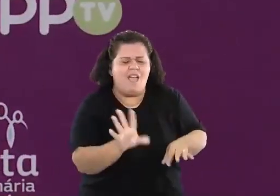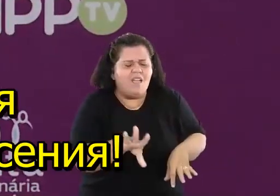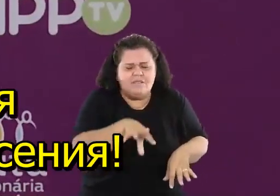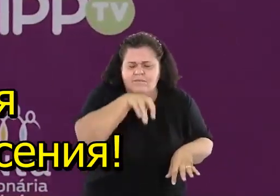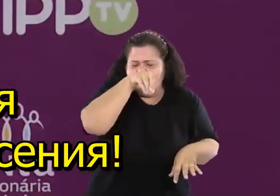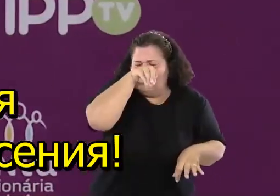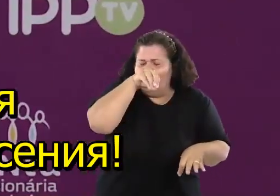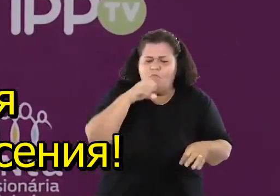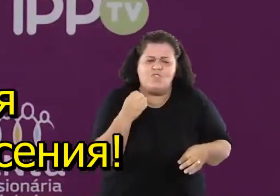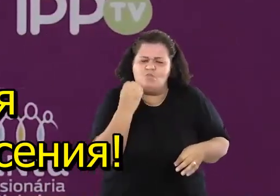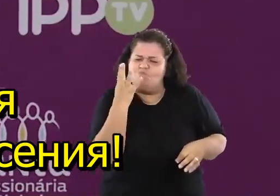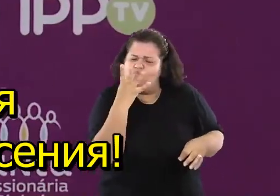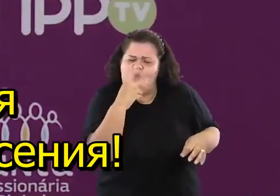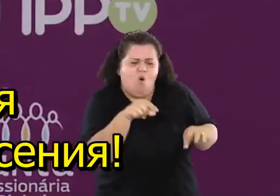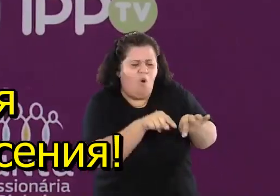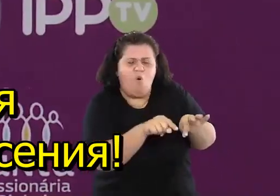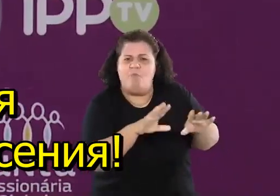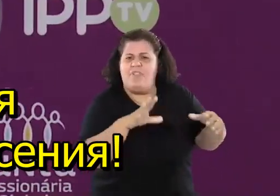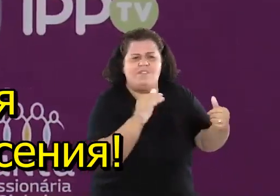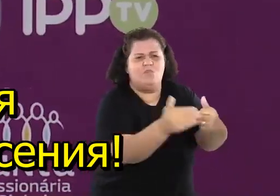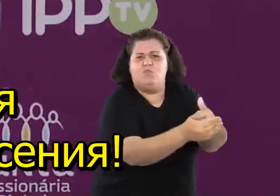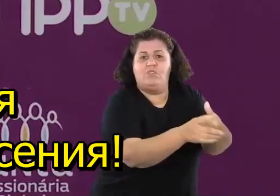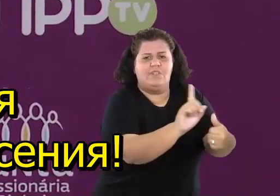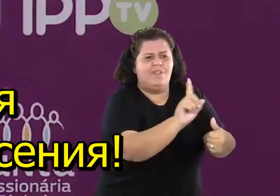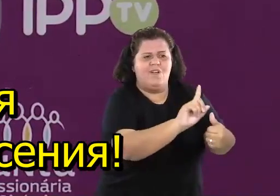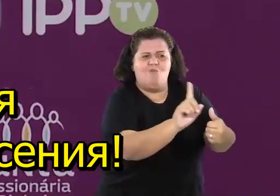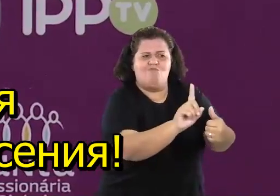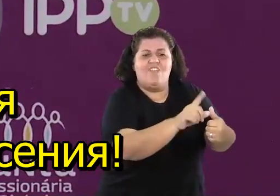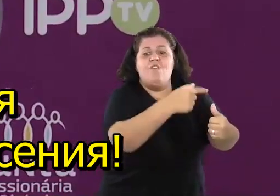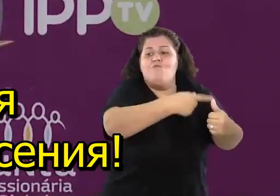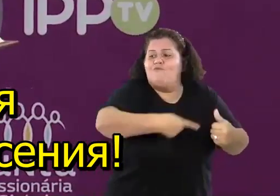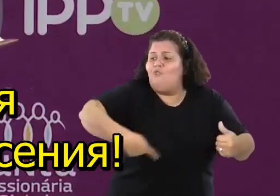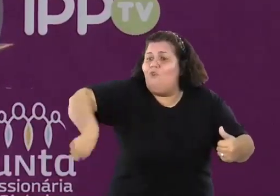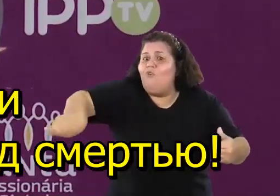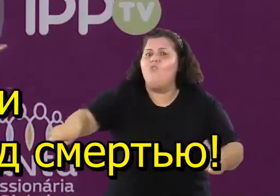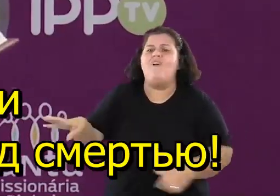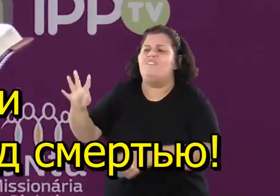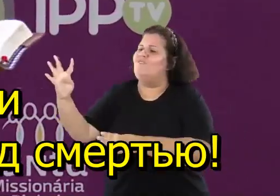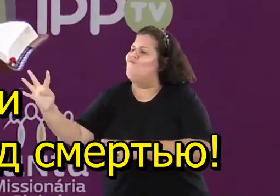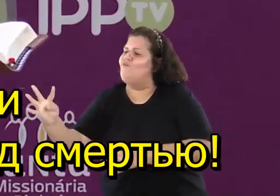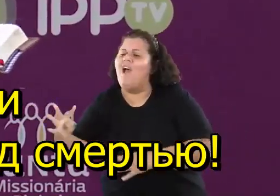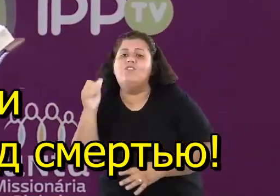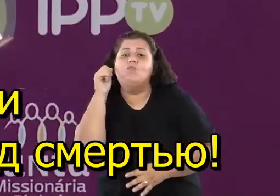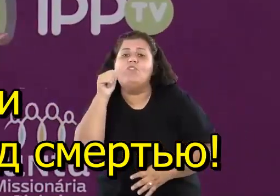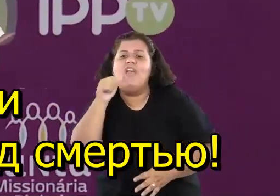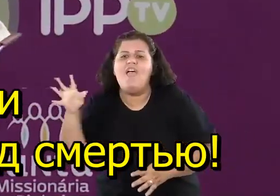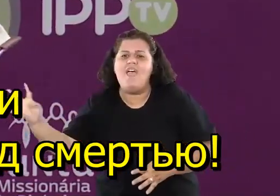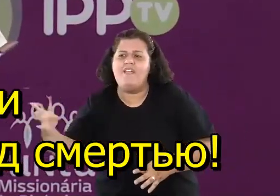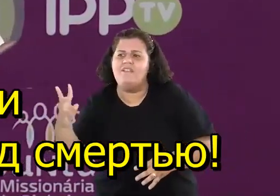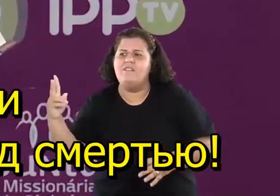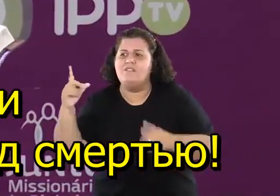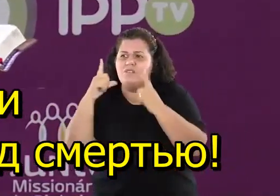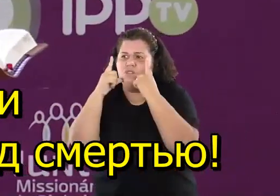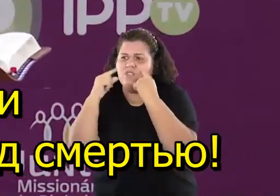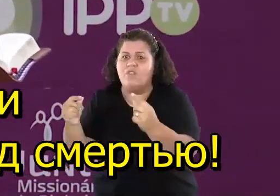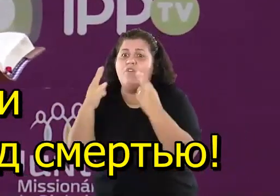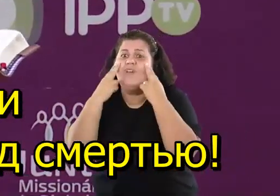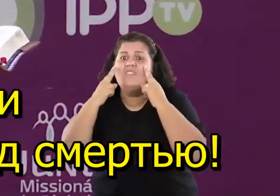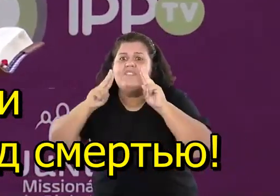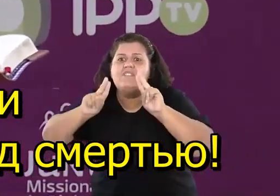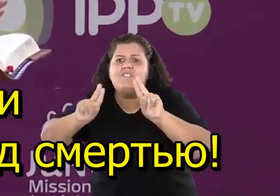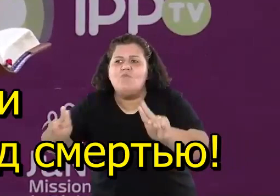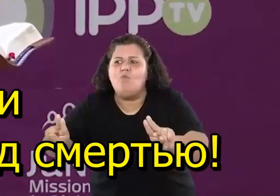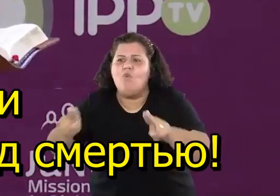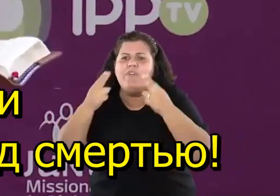mulheres. E estas mulheres são as primeiras testemunhas da ressurreição. Estas mulheres são as primeiras pregoeiras